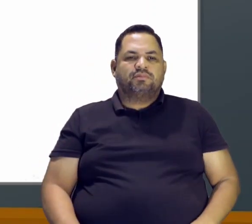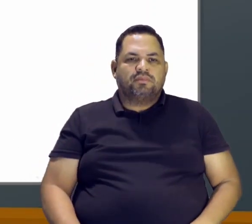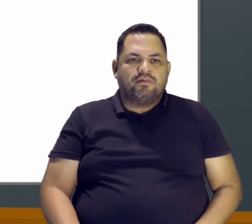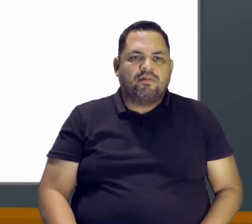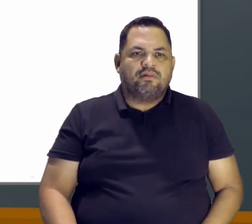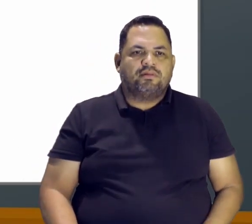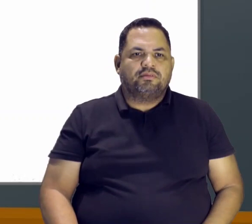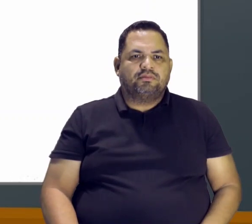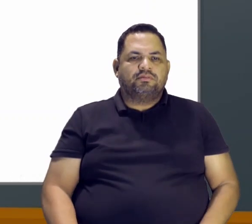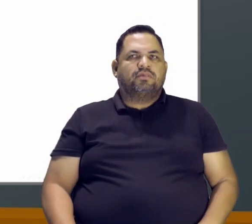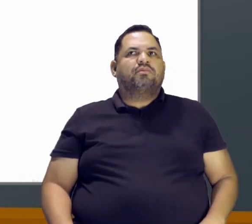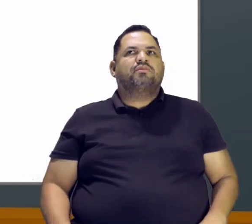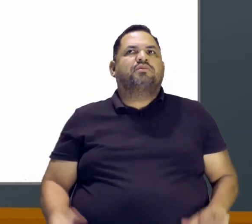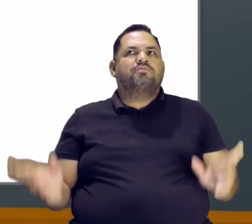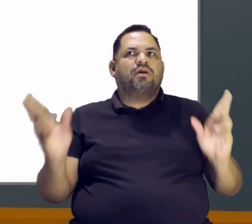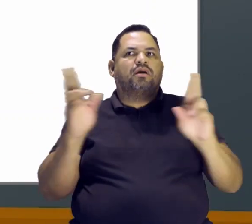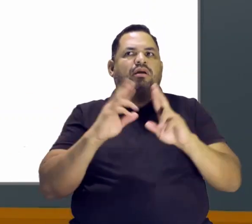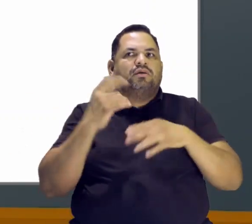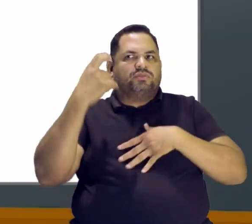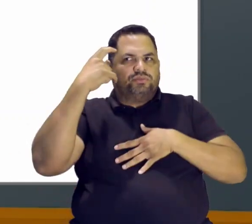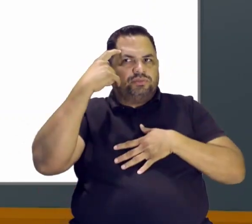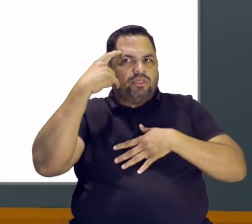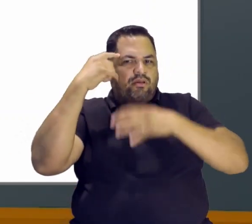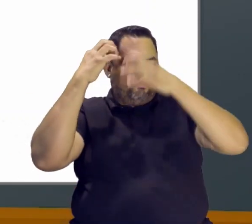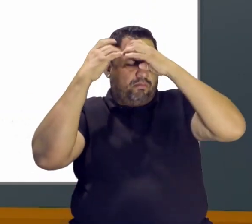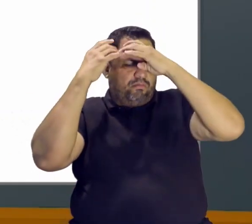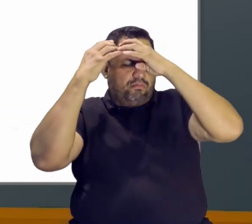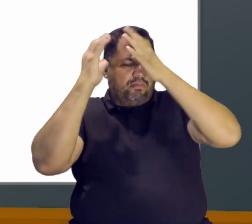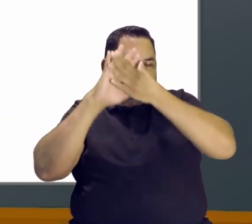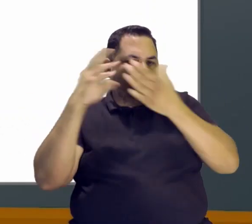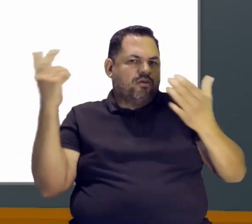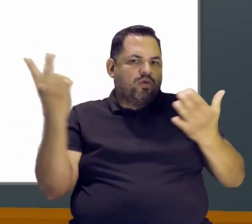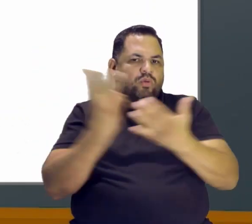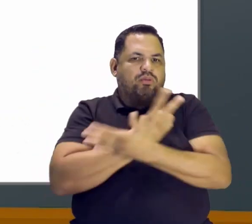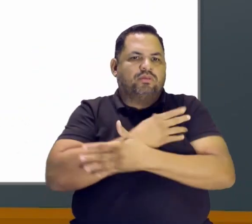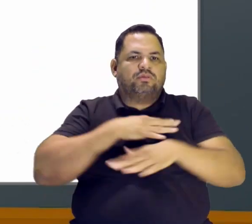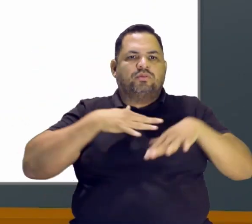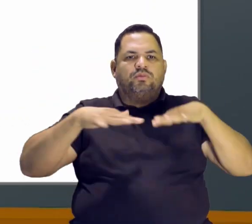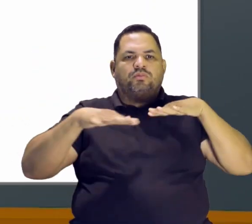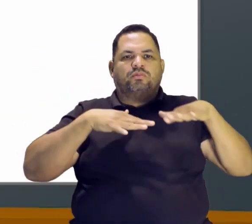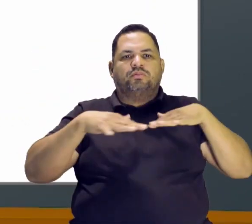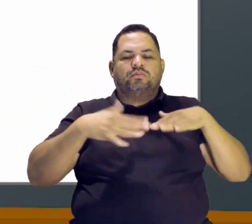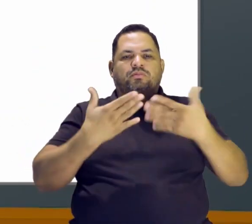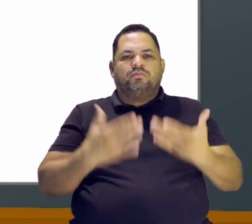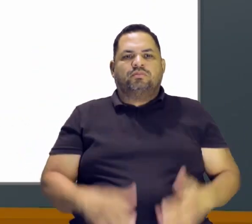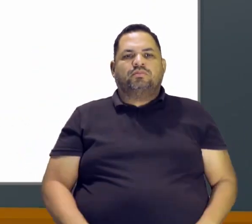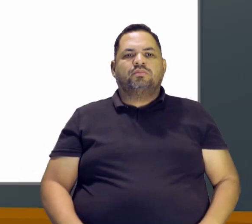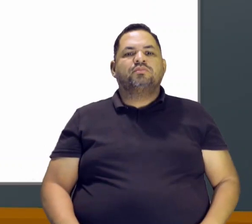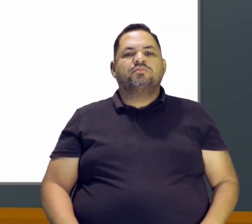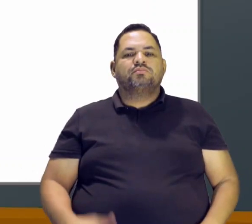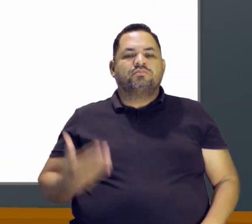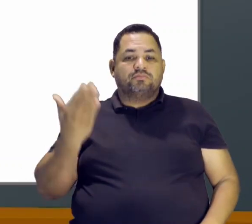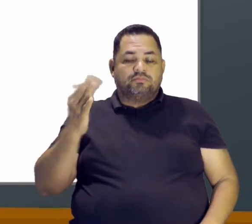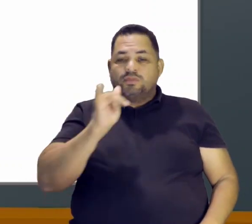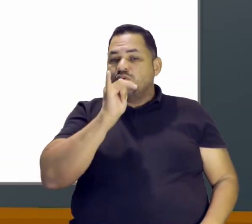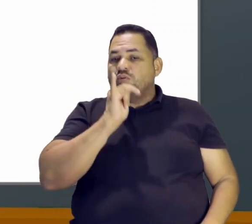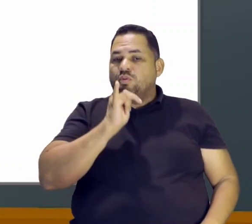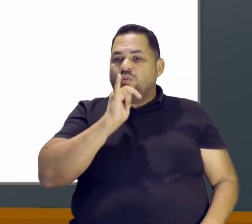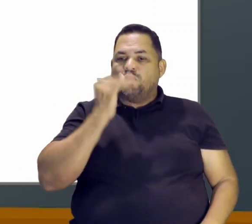reação neurológica e aí mandado ali um impulso e acontece um movimento. Que é o caso aqui, nessa imagem a gente